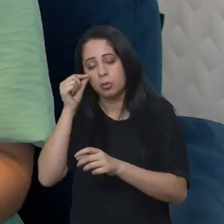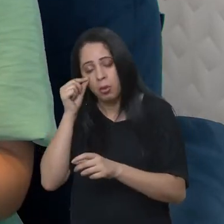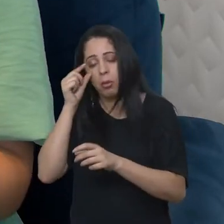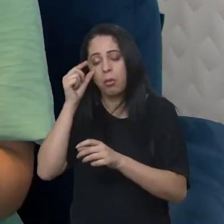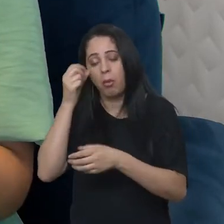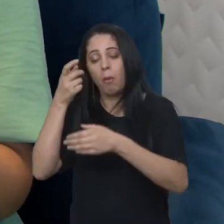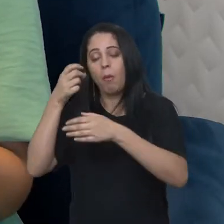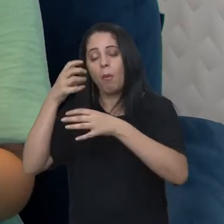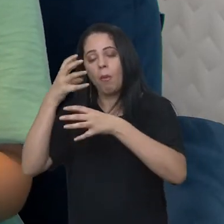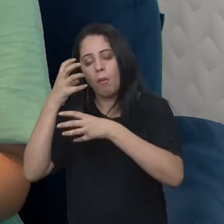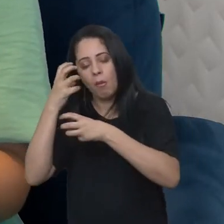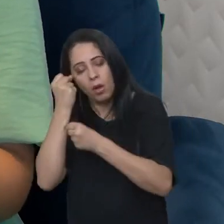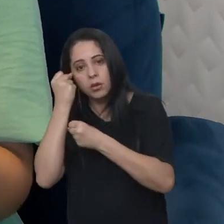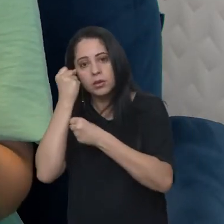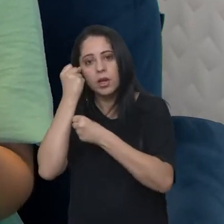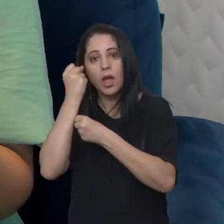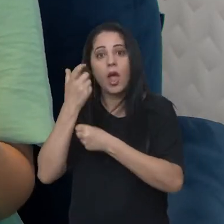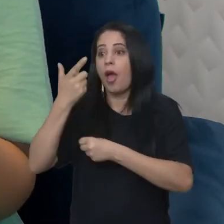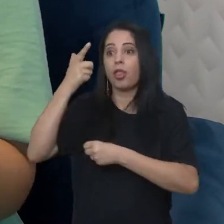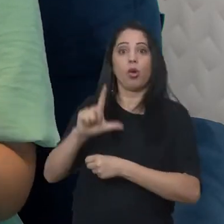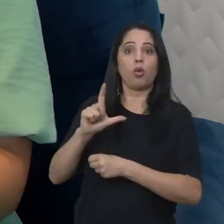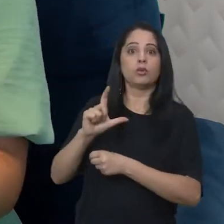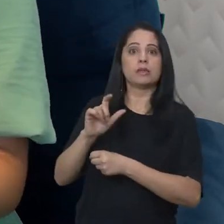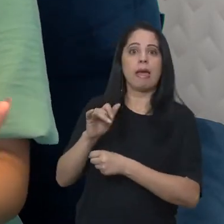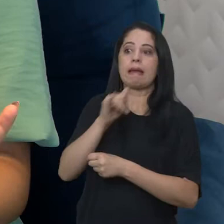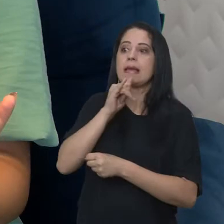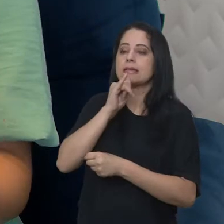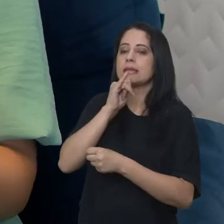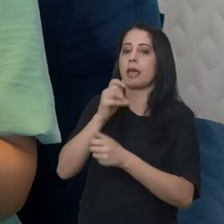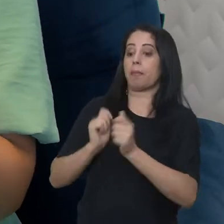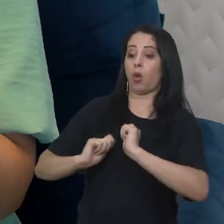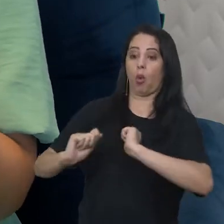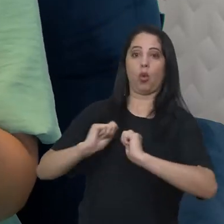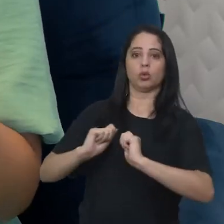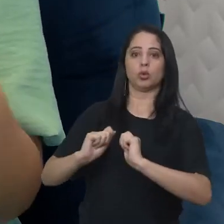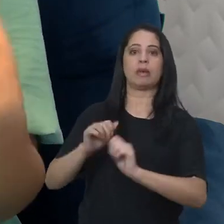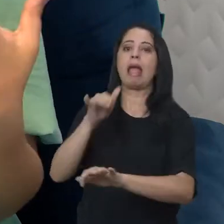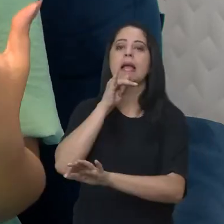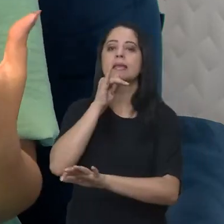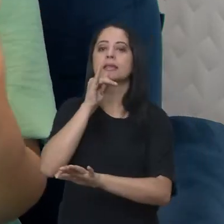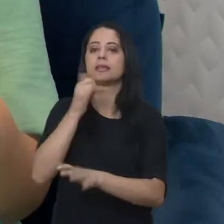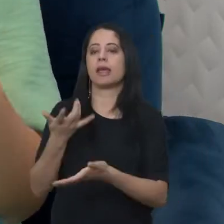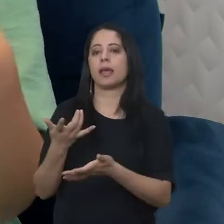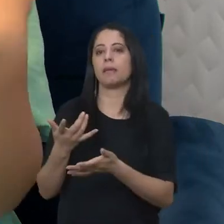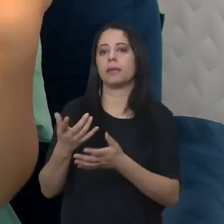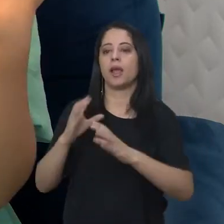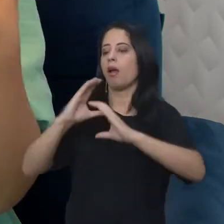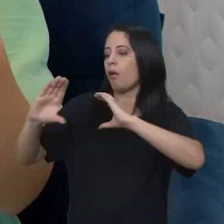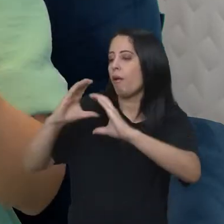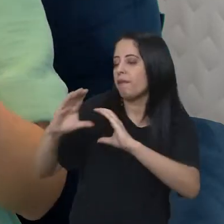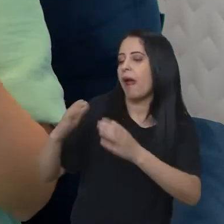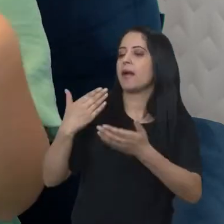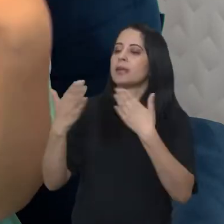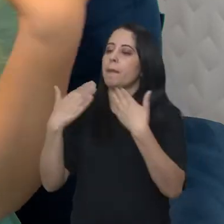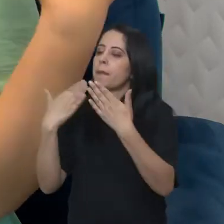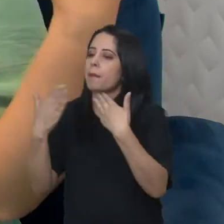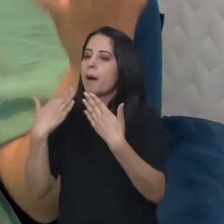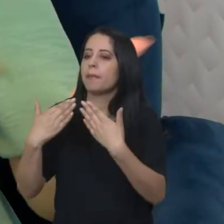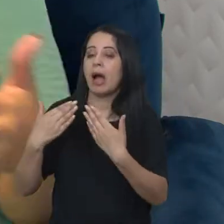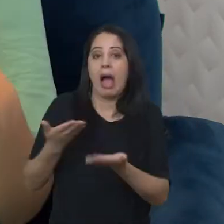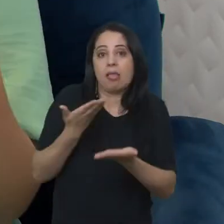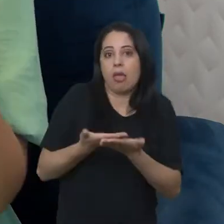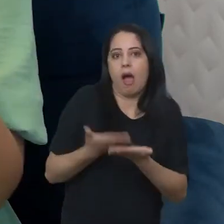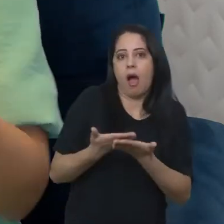dia e de uma maneira que ele não consegue, por exemplo, se segurar. Ele pode estar em qualquer tipo de atividade, durante uma conversa,